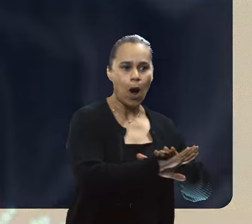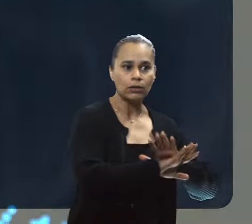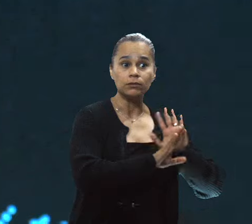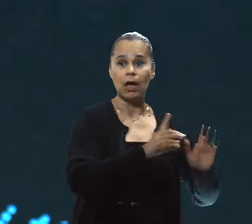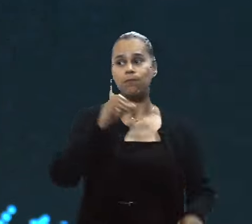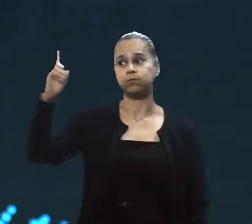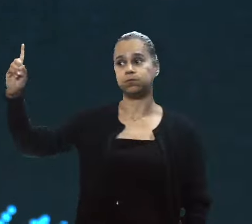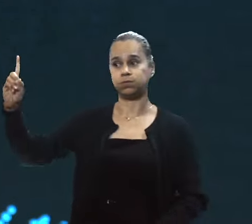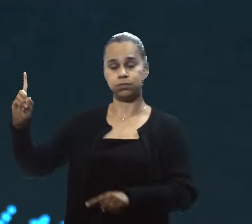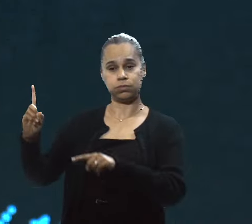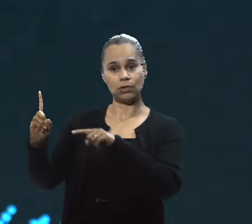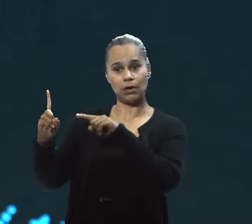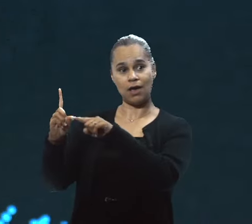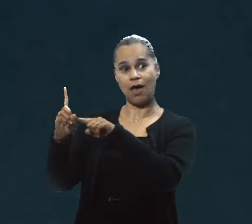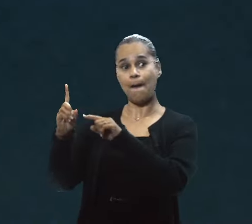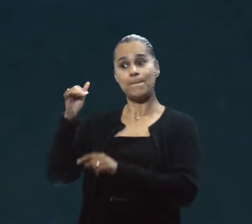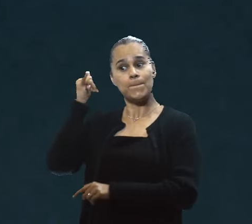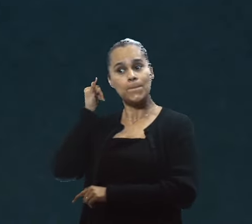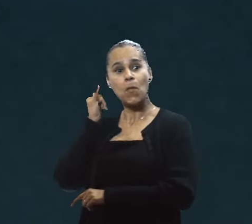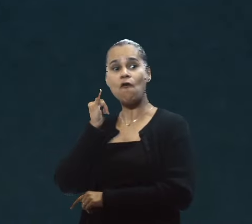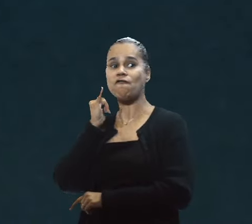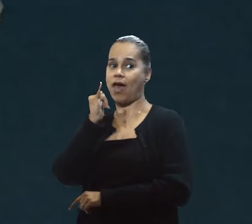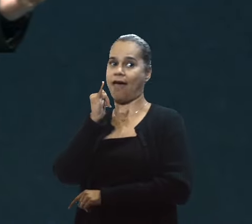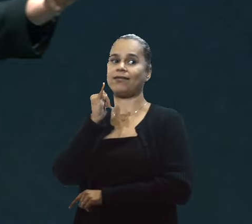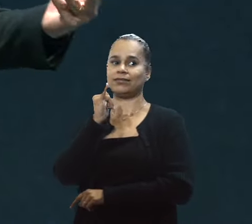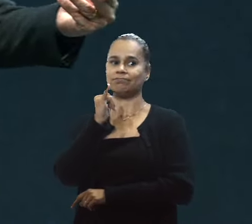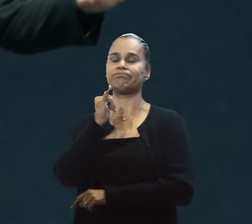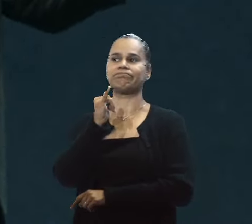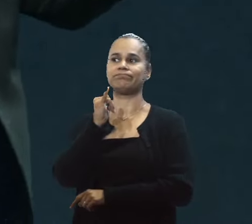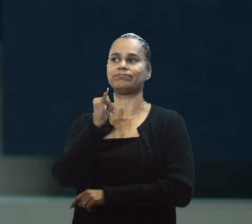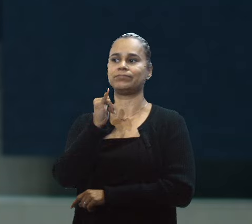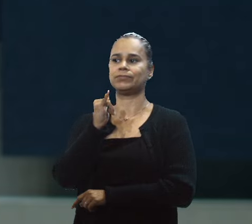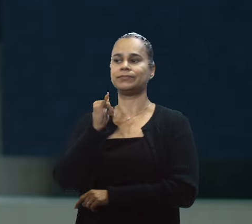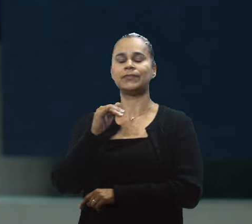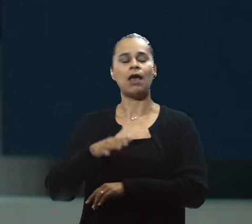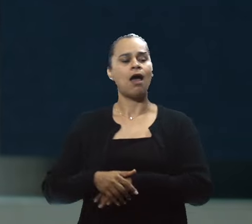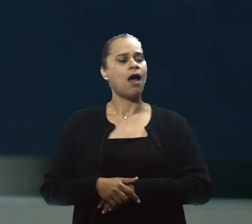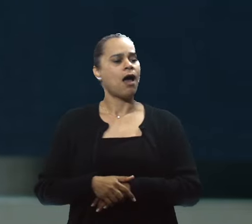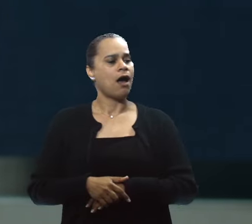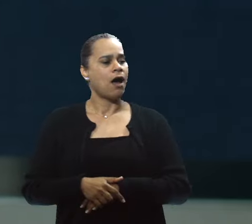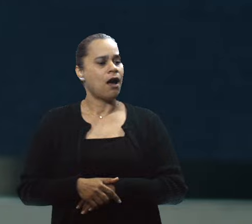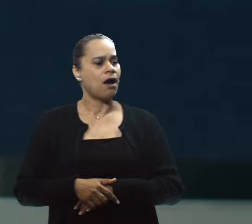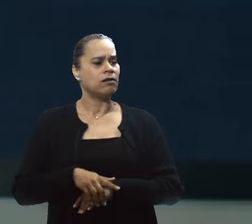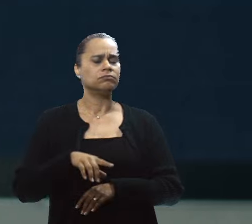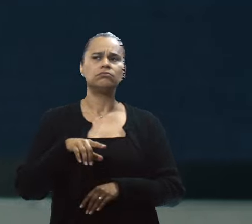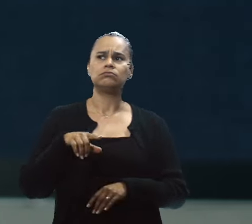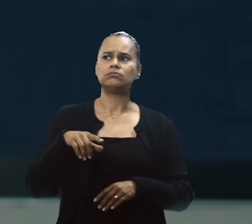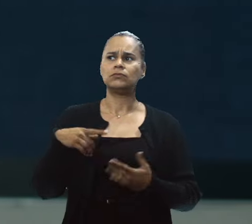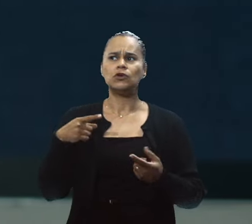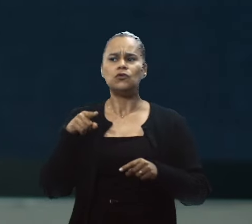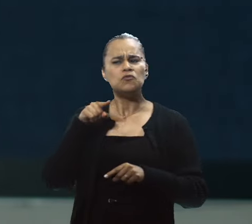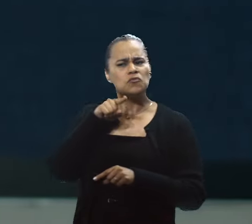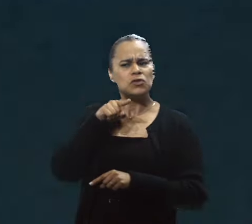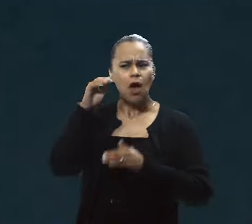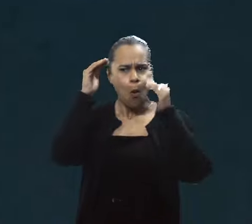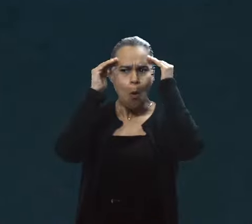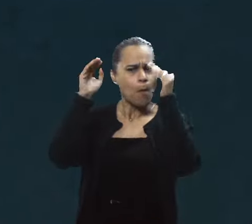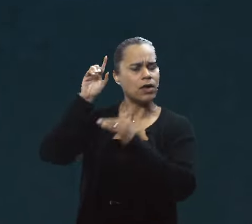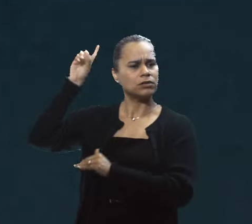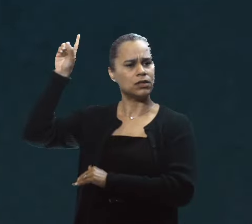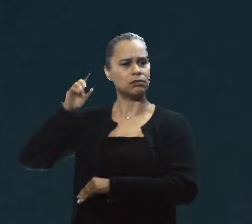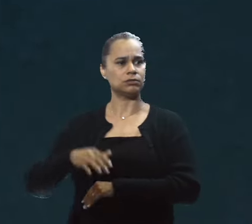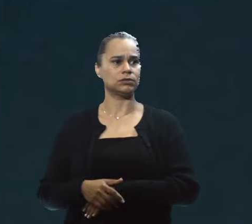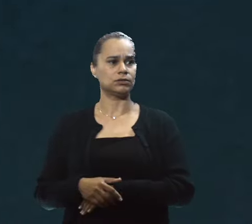com ele, ele diz assim: Samuel, você não obedeceu a Deus. E o confronta. Ele responde